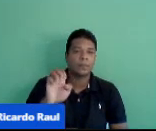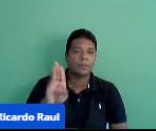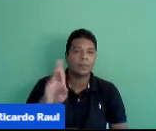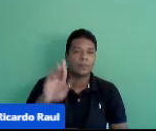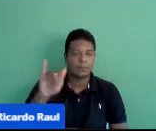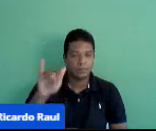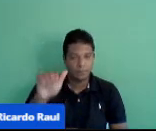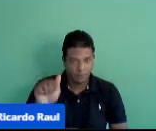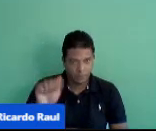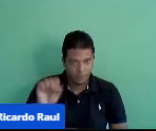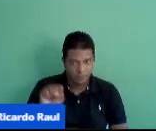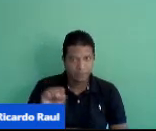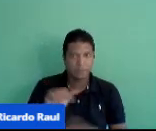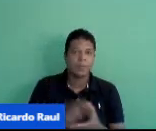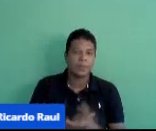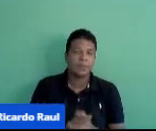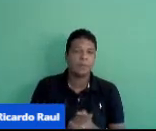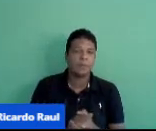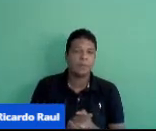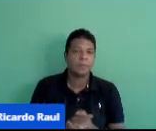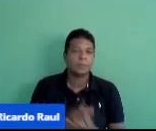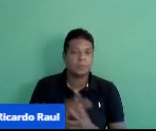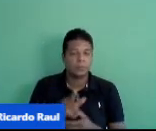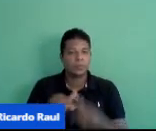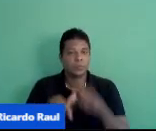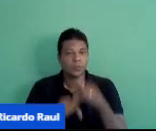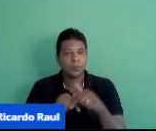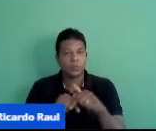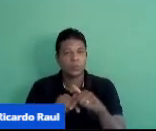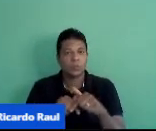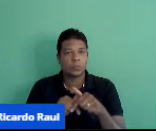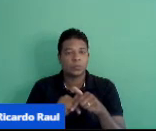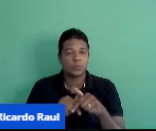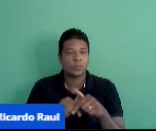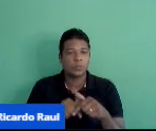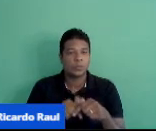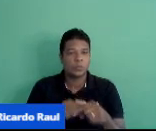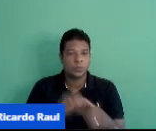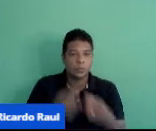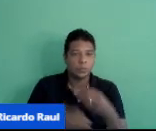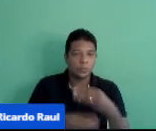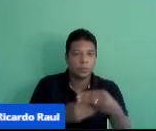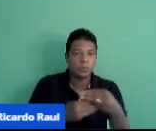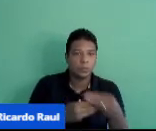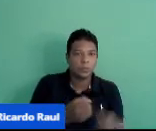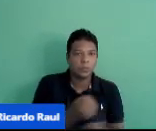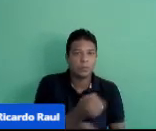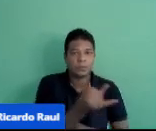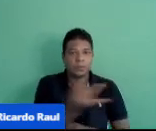na verdade, aí o campo de atuação, o campo de inclusão da questão das operações, números inteiros, né, que a gente